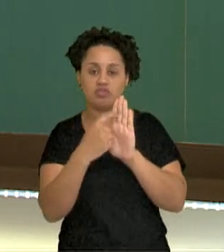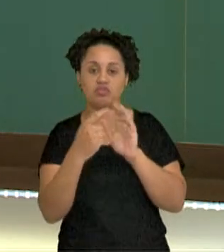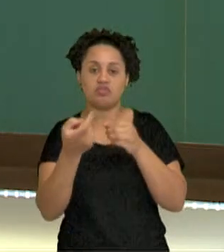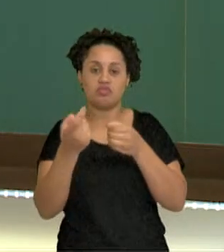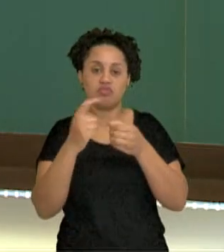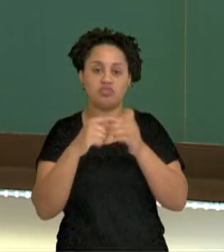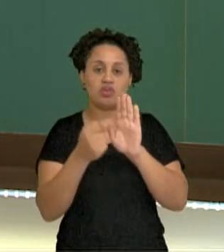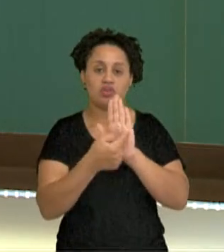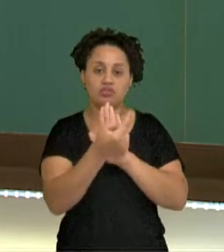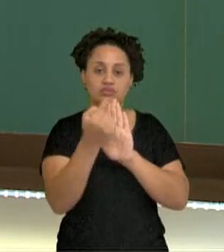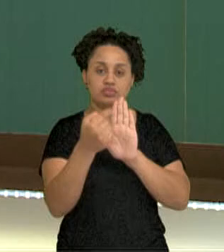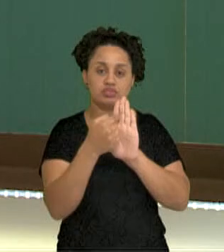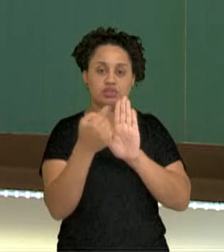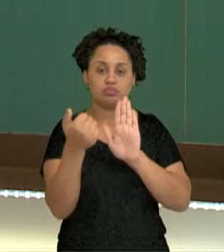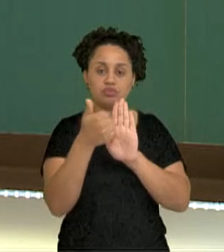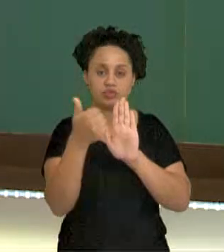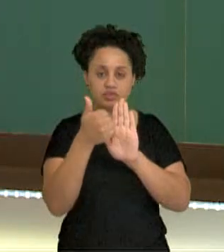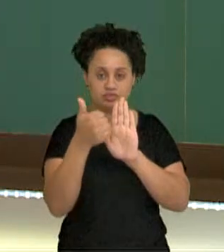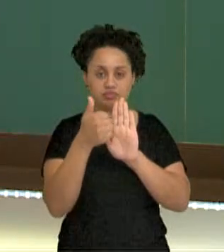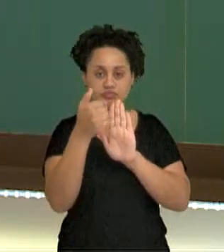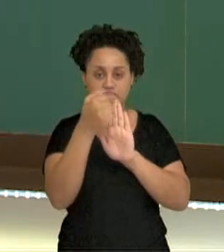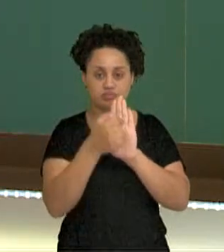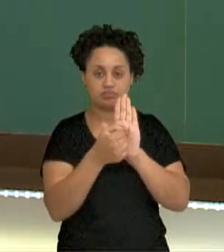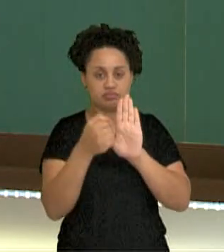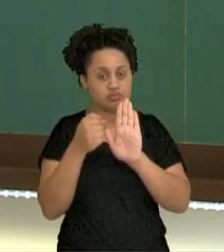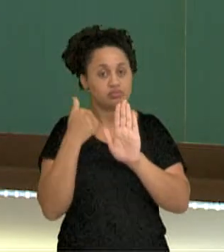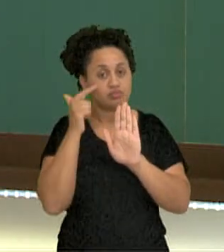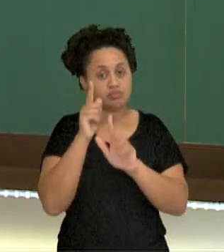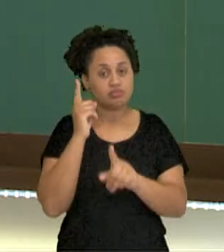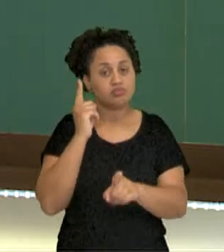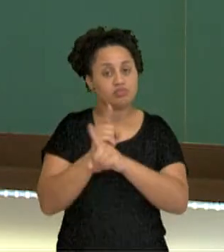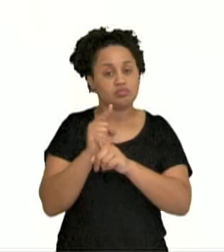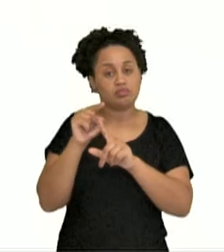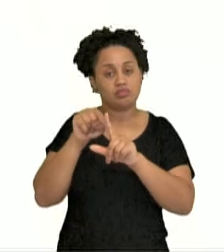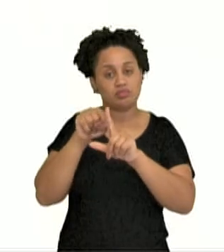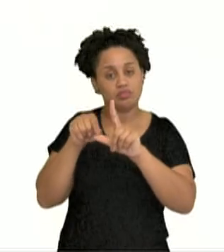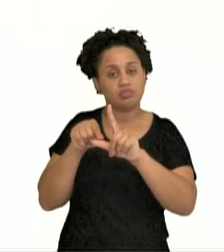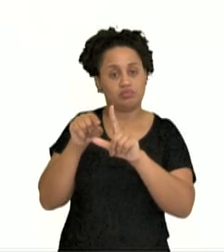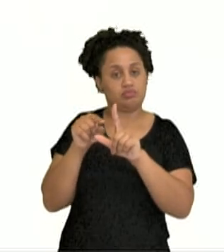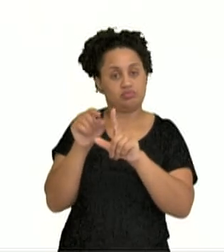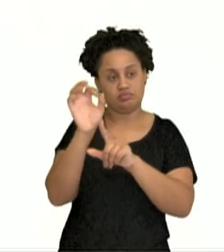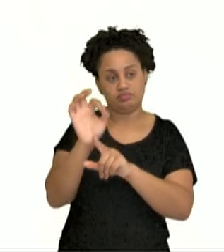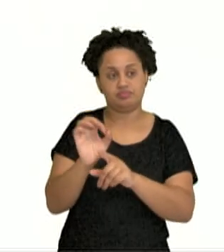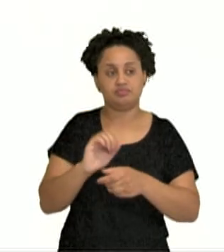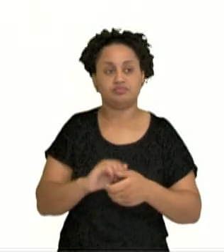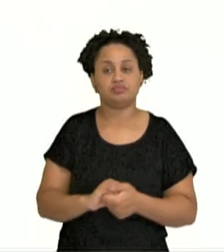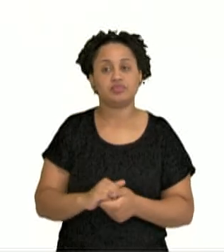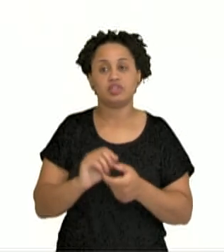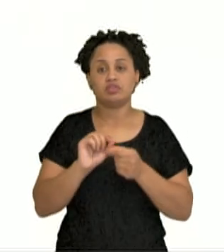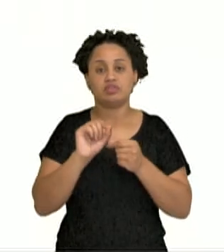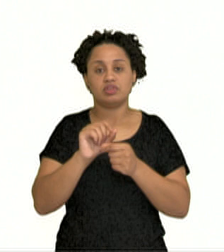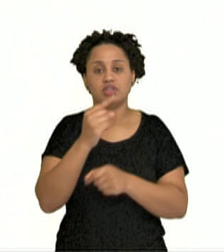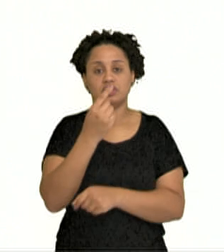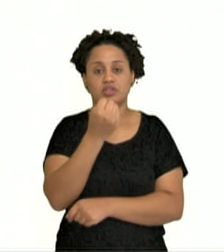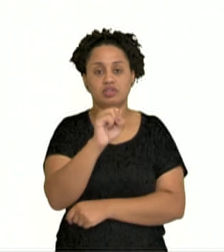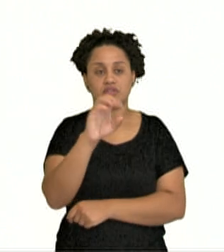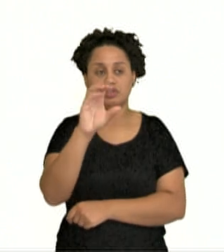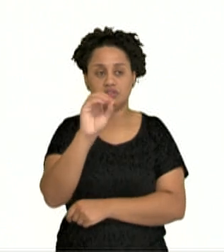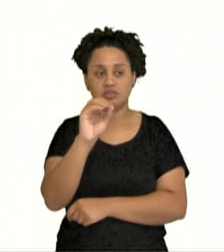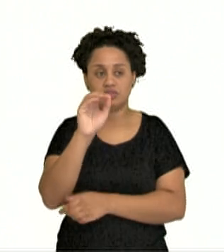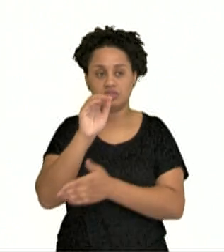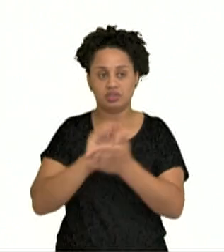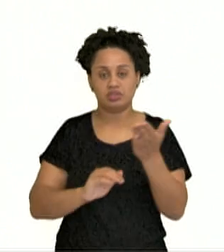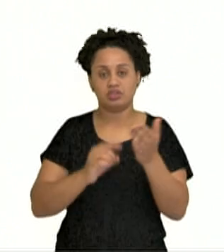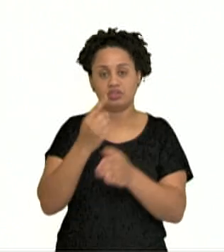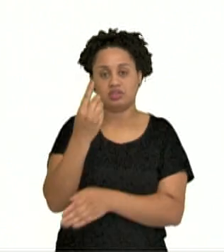redução dele, levar ao primeiro quadrante para achar o ângulo correspondente. Então, vou fazer a diferença com o 180, que é o ângulo